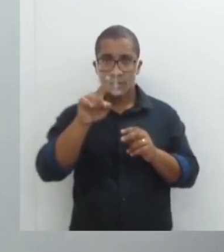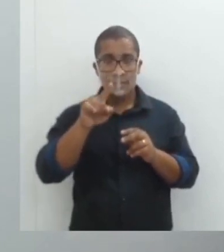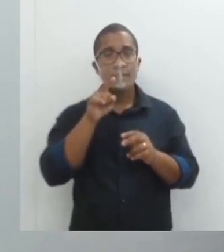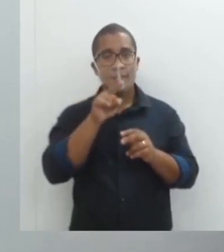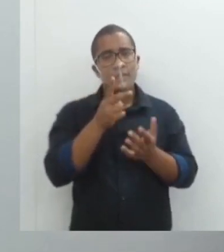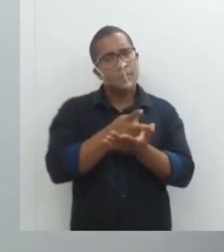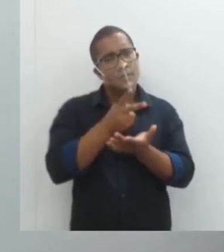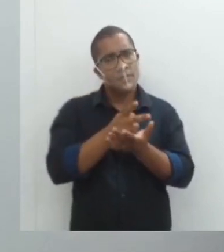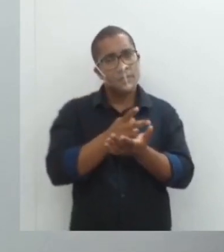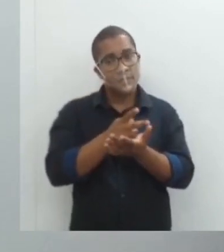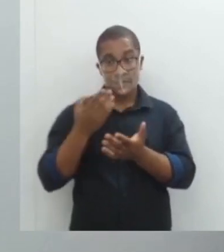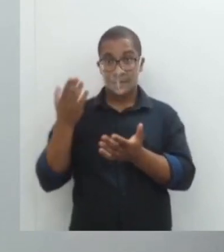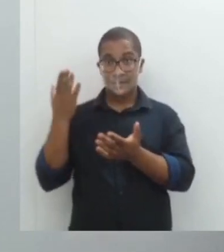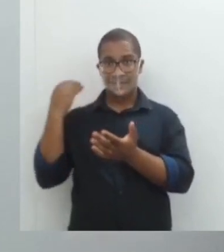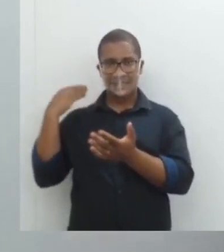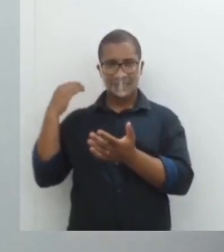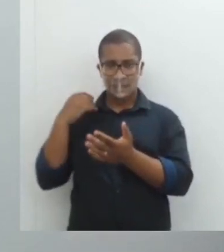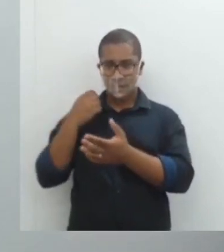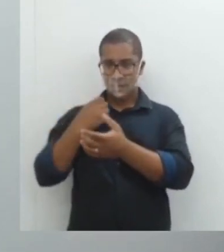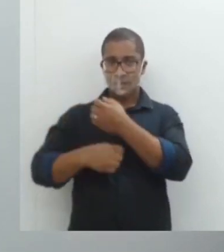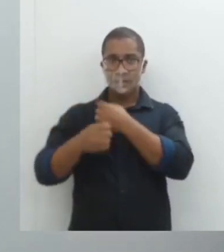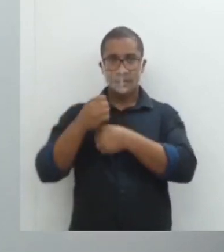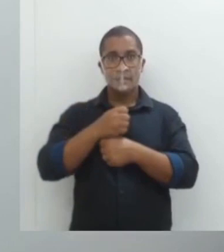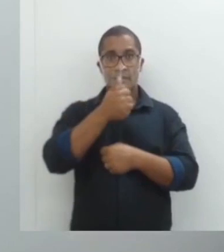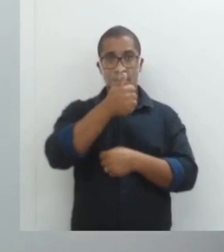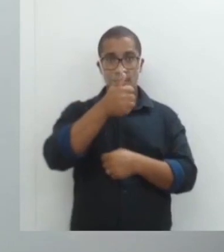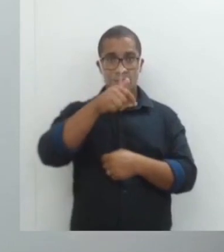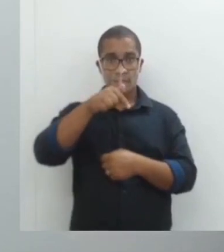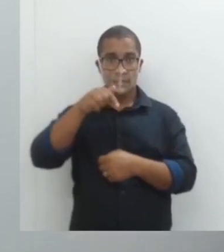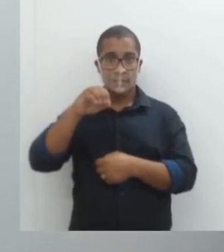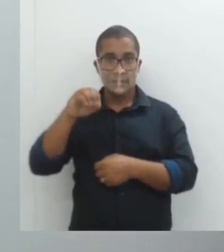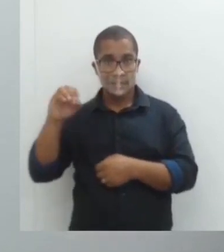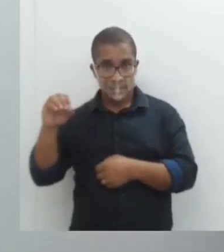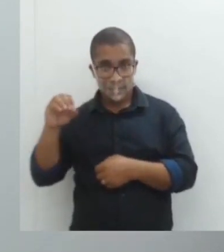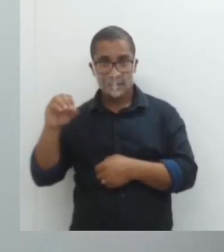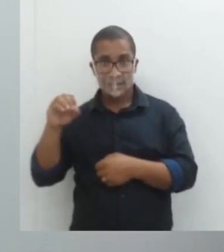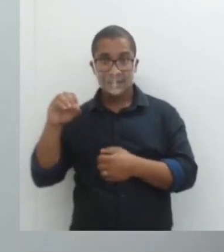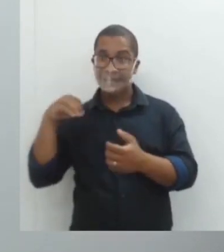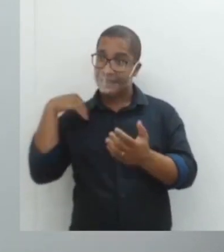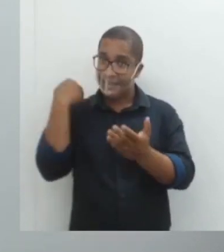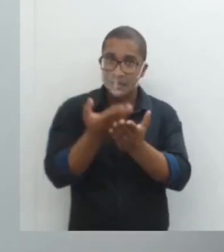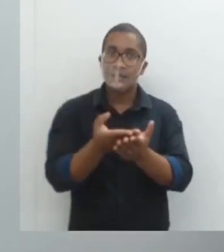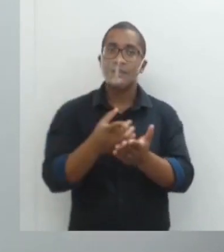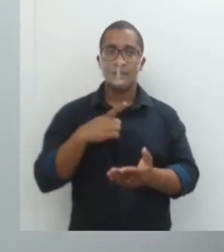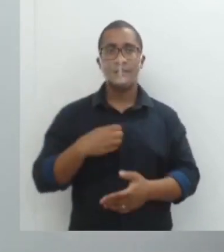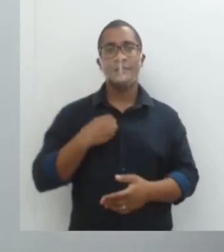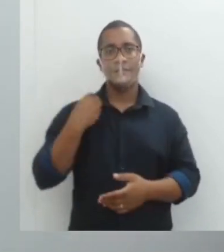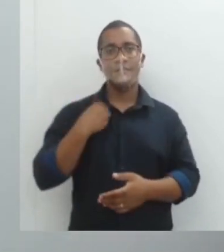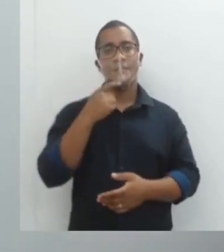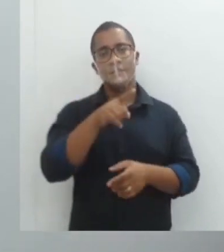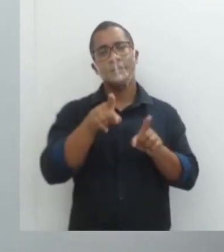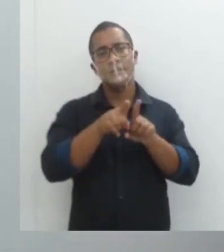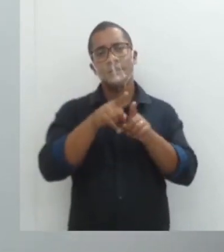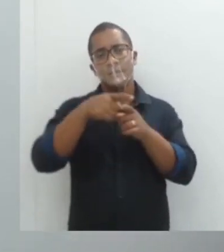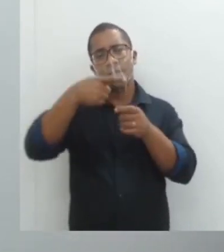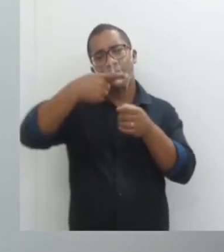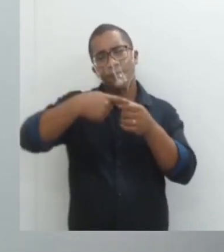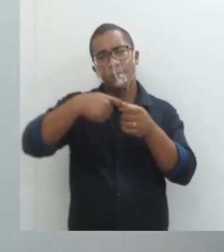de 1700, os funiôs ocupam aquela região, também ali no sertão do estado, e eles se